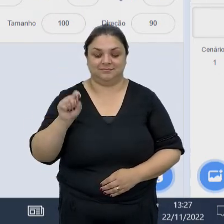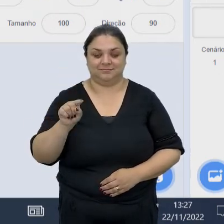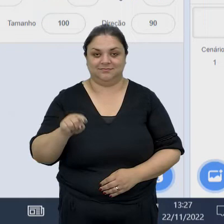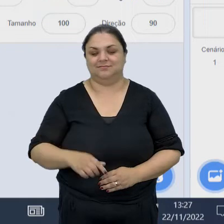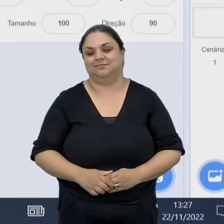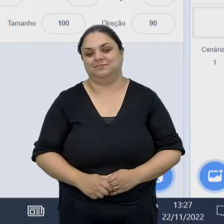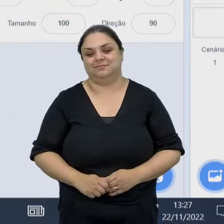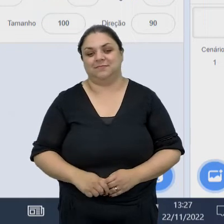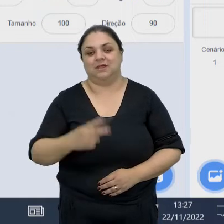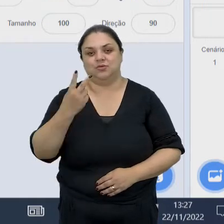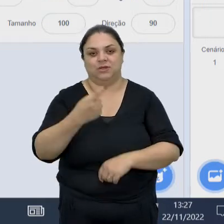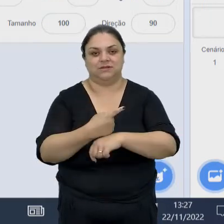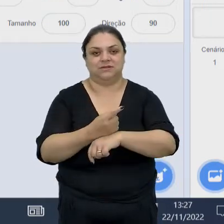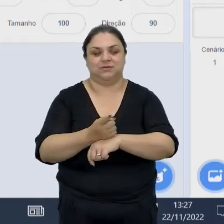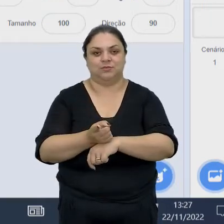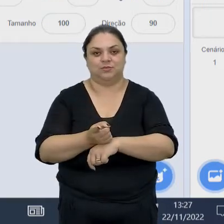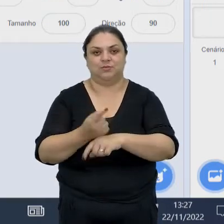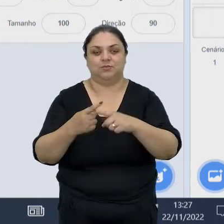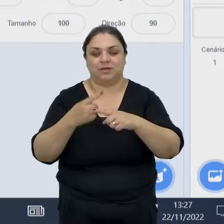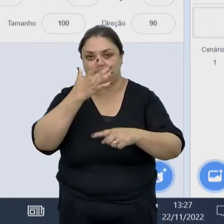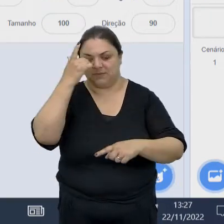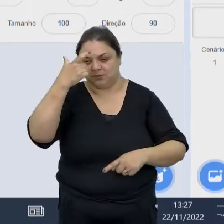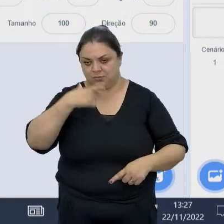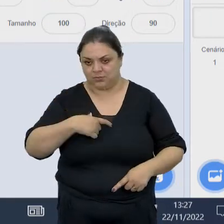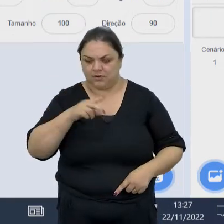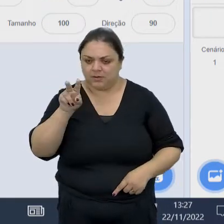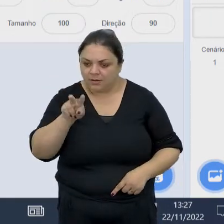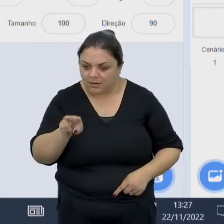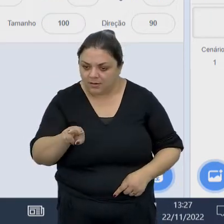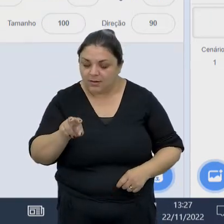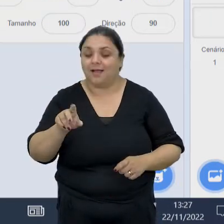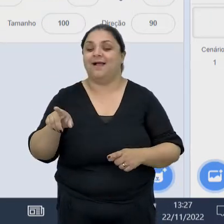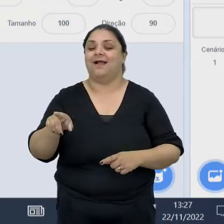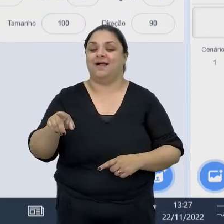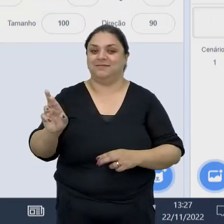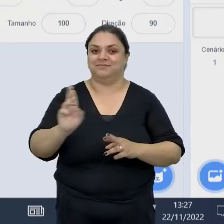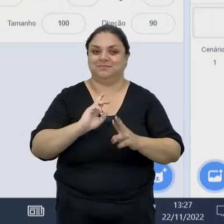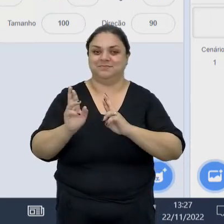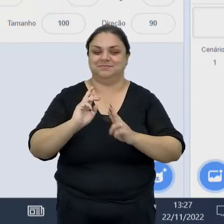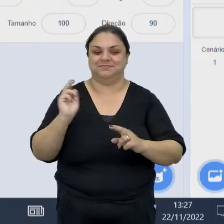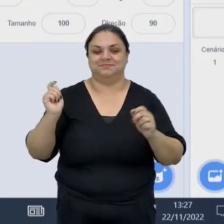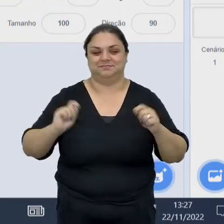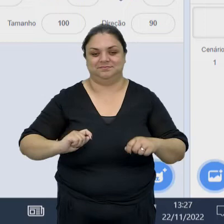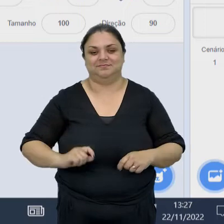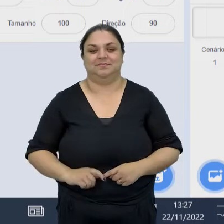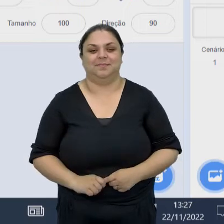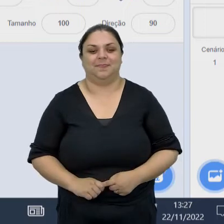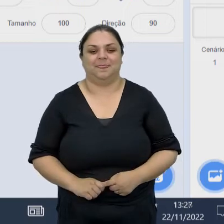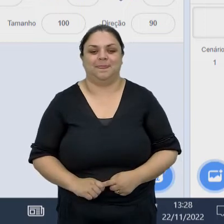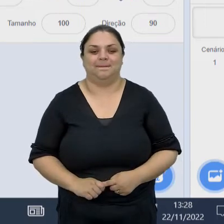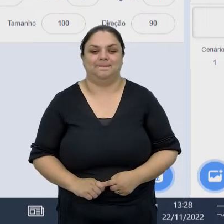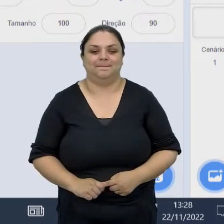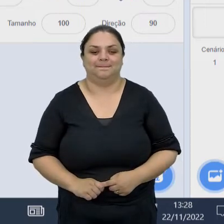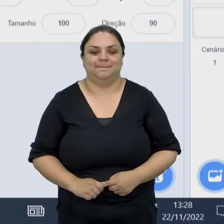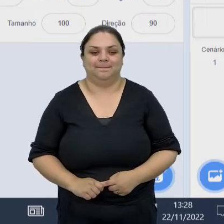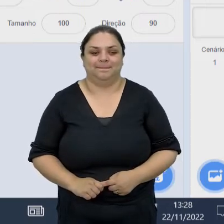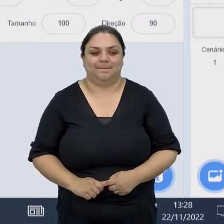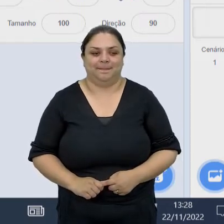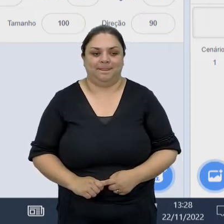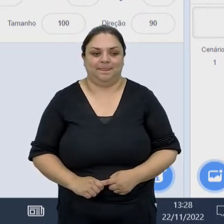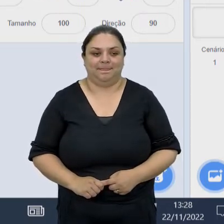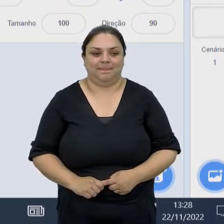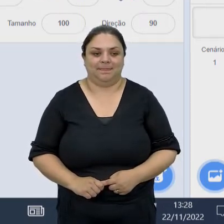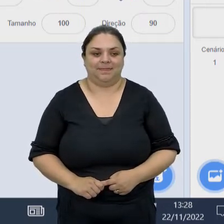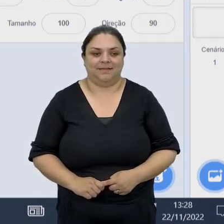porque esse 2 segundos é o tempo pra você ler o balãozinho. Sim. Tá bom? Se colocar menos que isso, pode ser que corra Pode muito ser que rápido, não, né? Mas você pode pôr mais também, se você